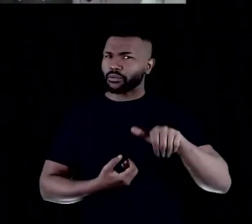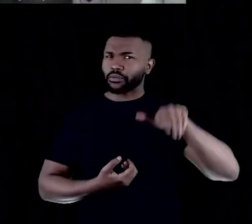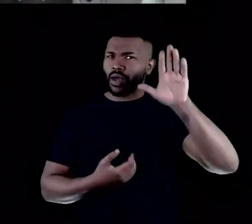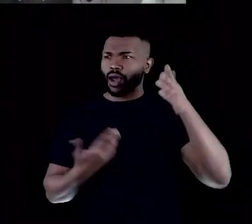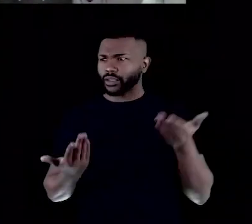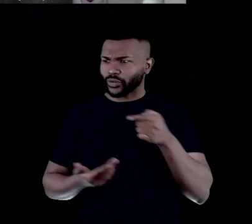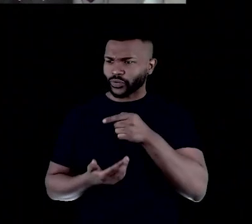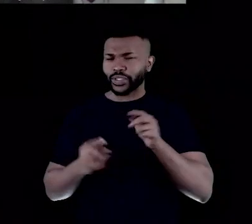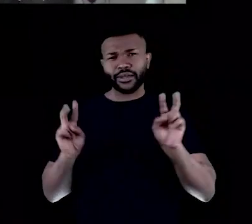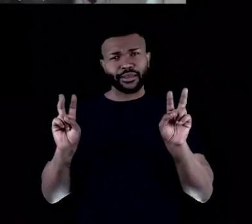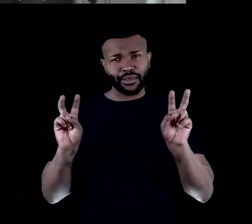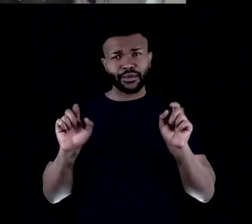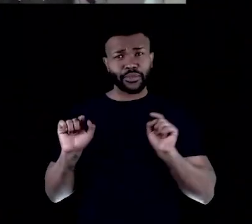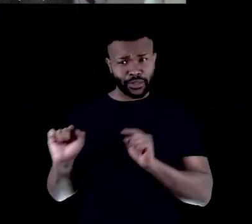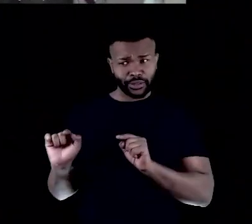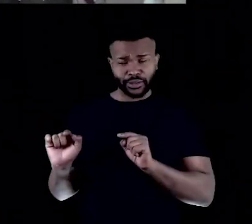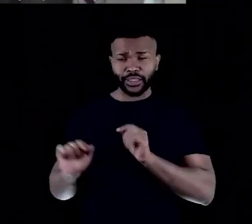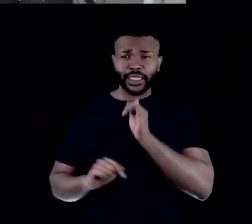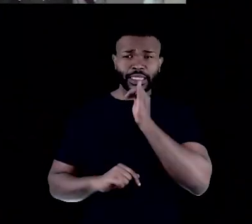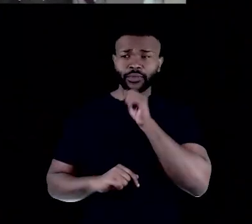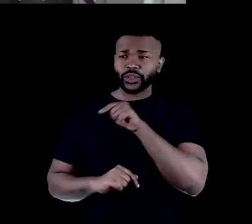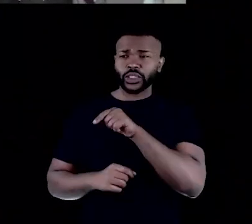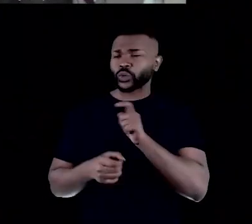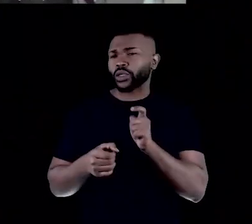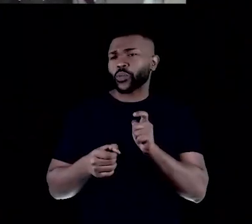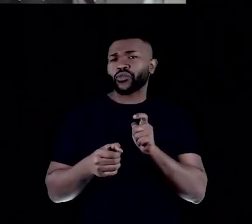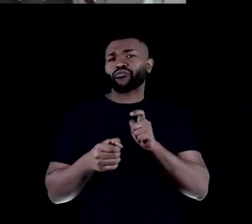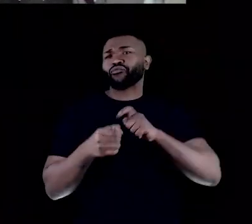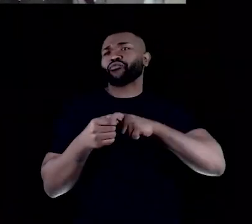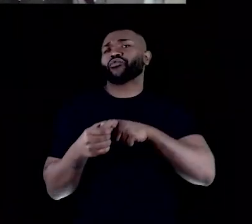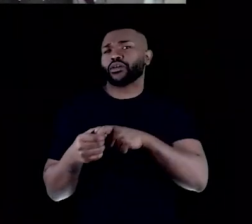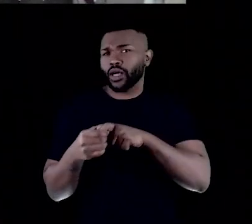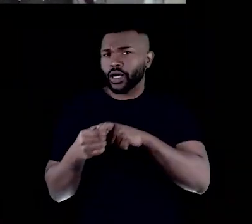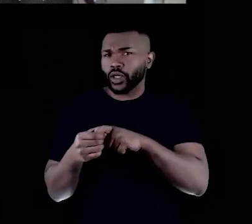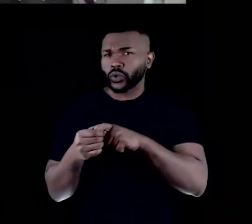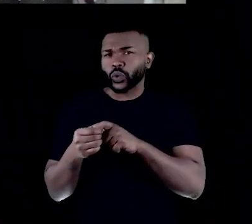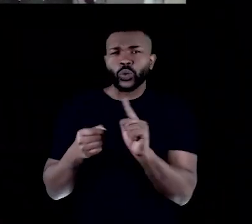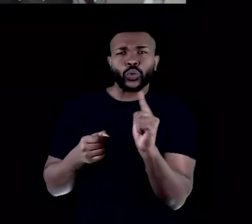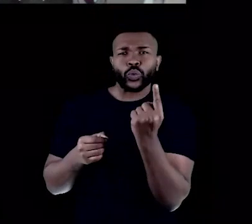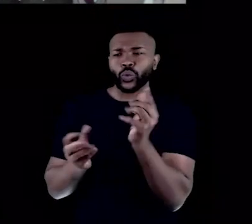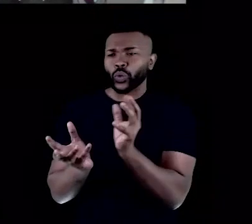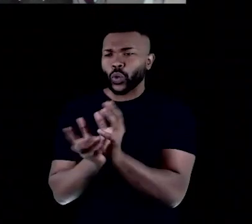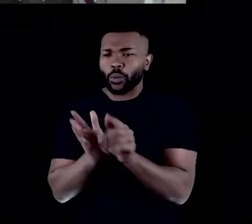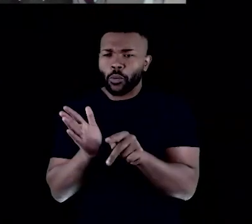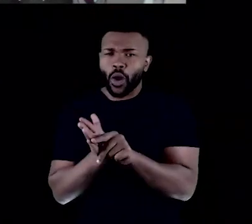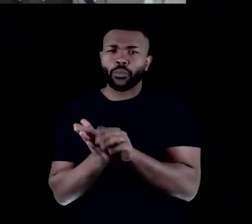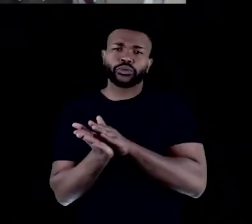vai muito além dessas questões, né? Vocês não estão filiados a um tipo de